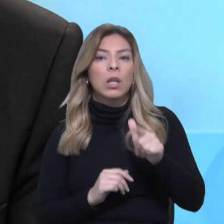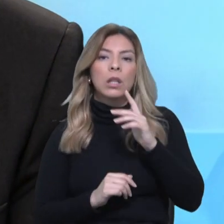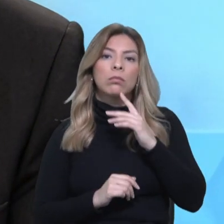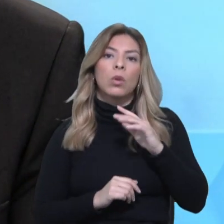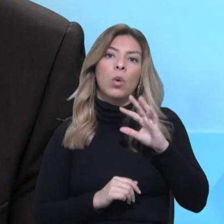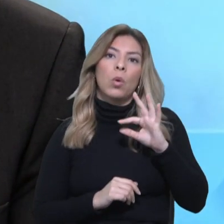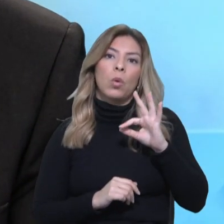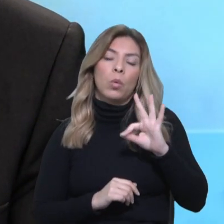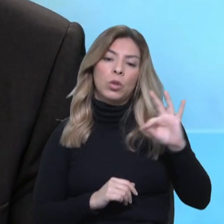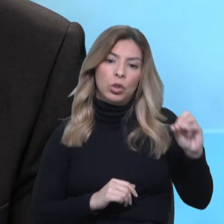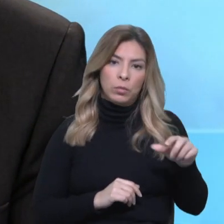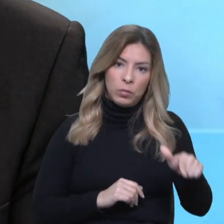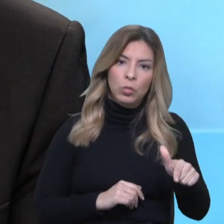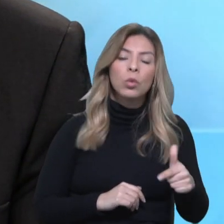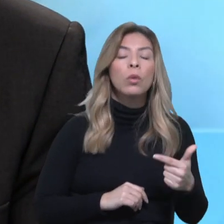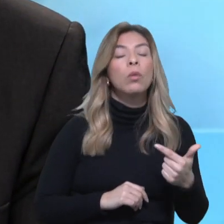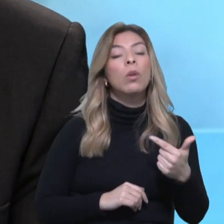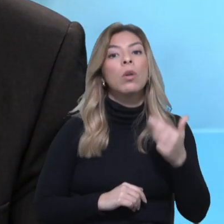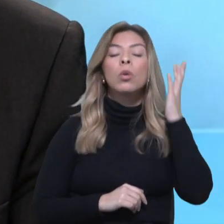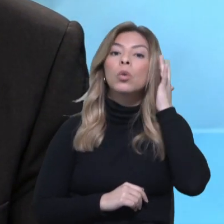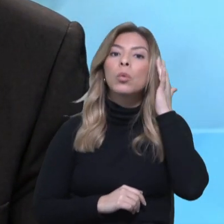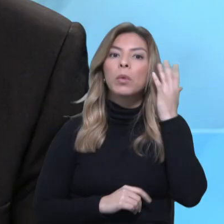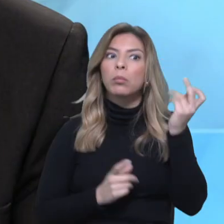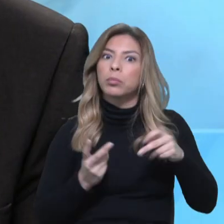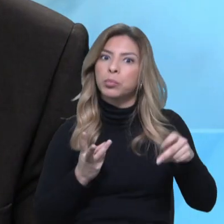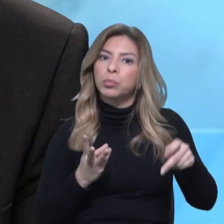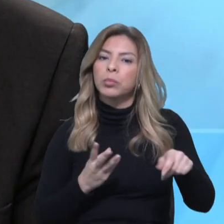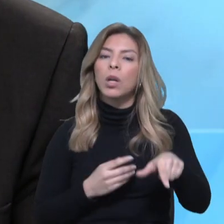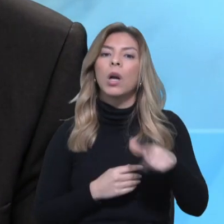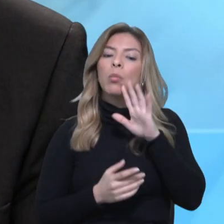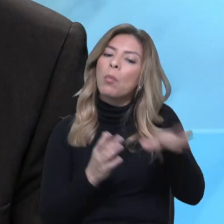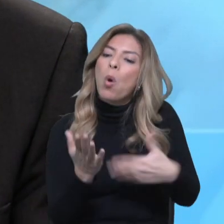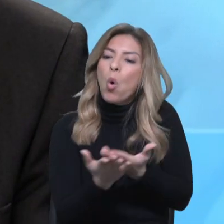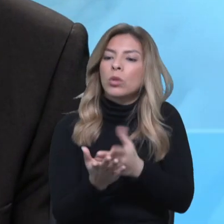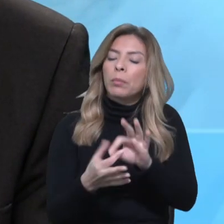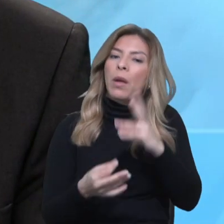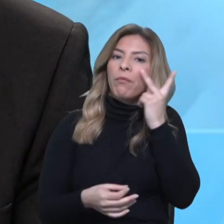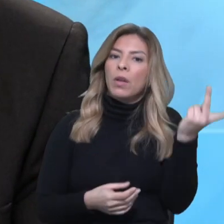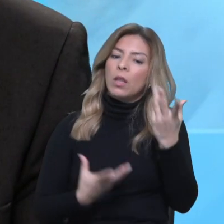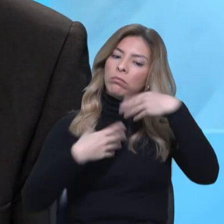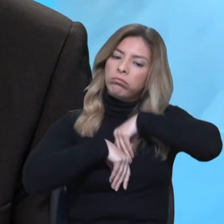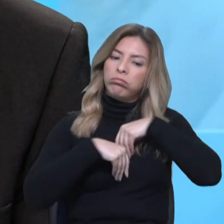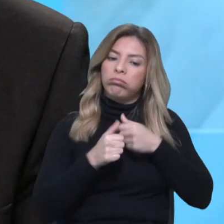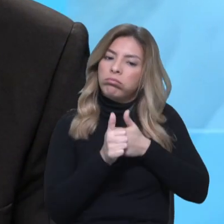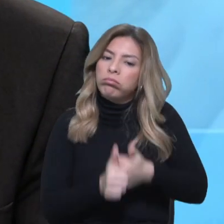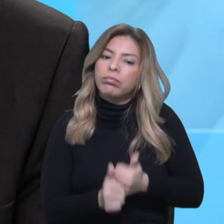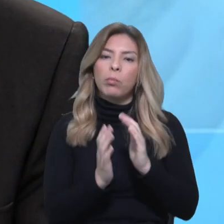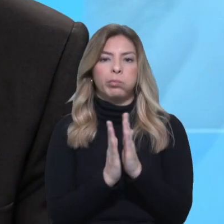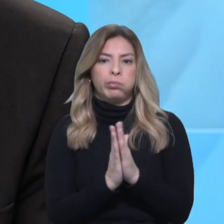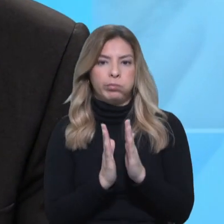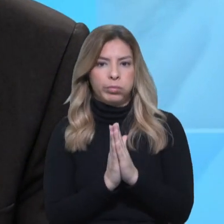40º, é uma proposta que se faz à vida consagrada, aos consagrados, às consagradas,